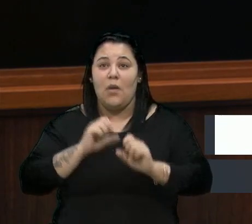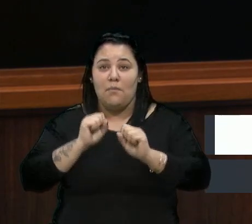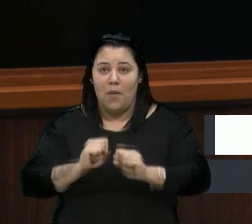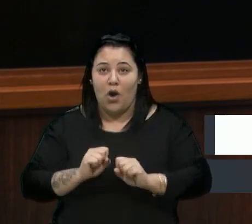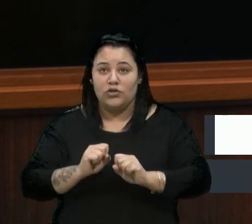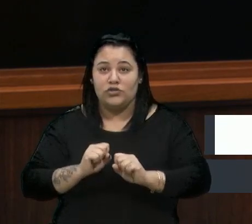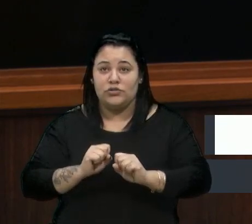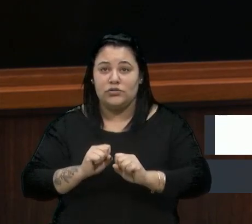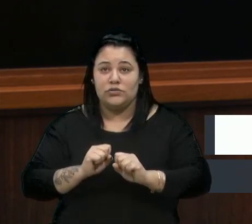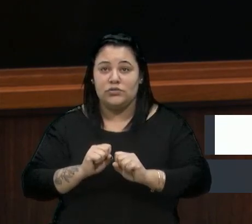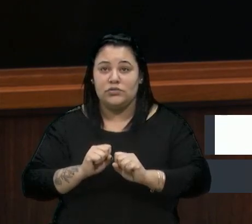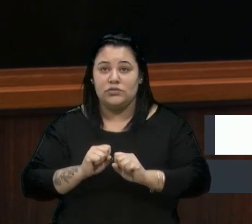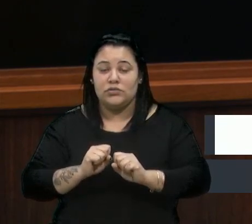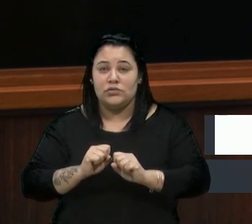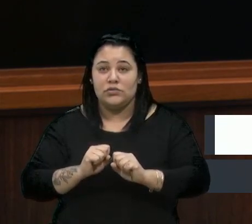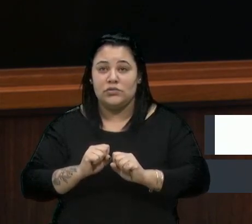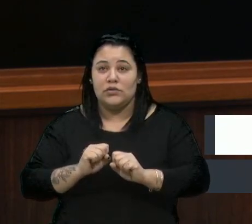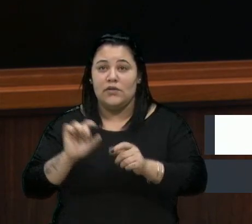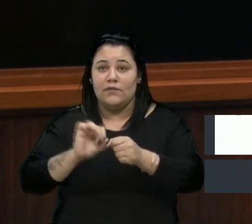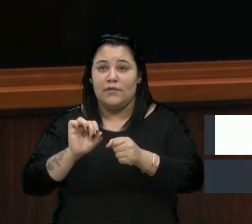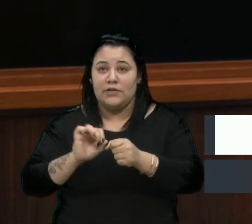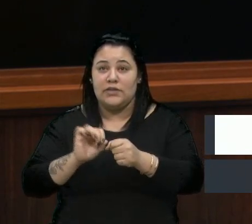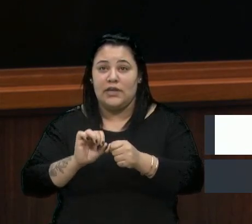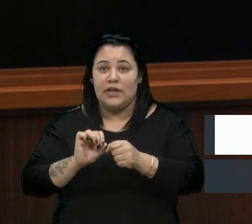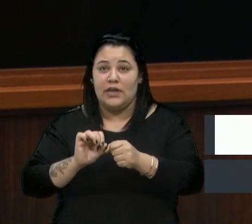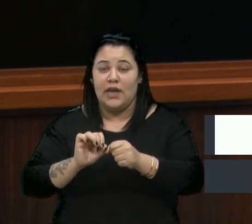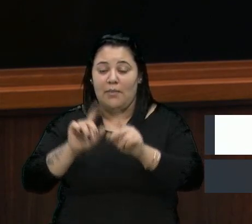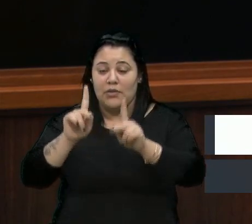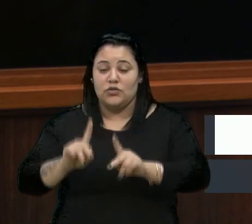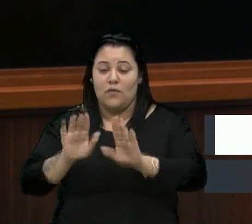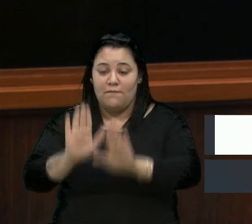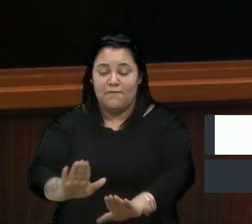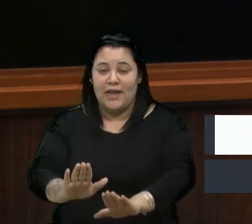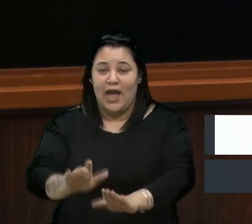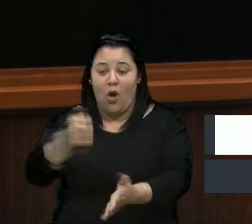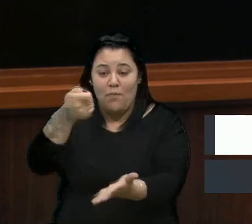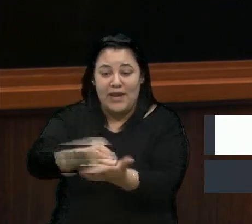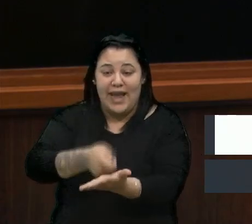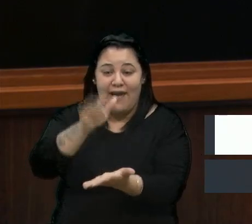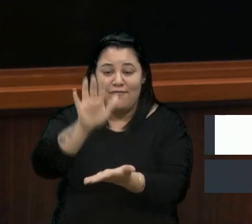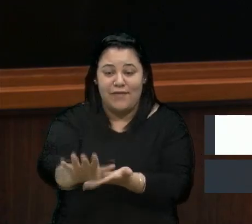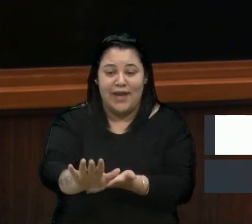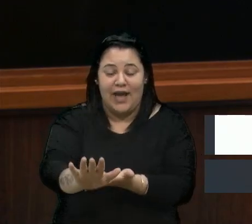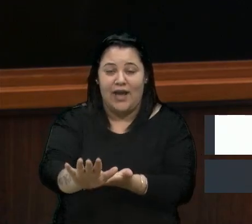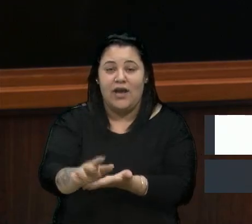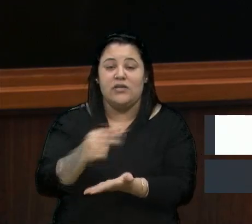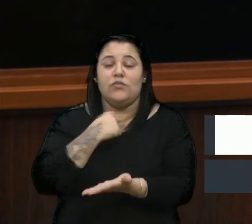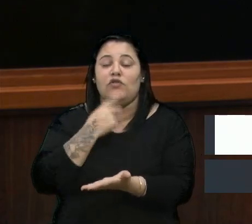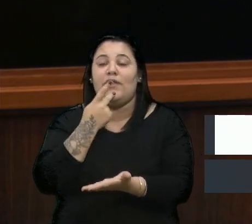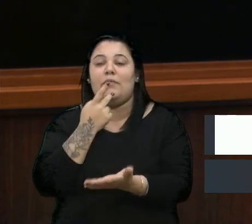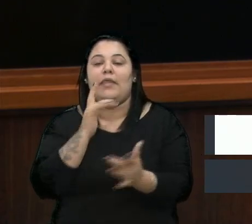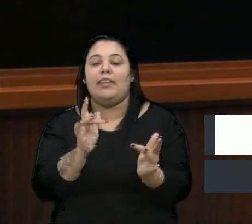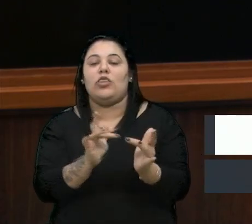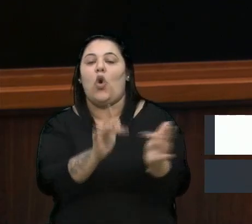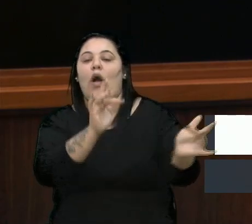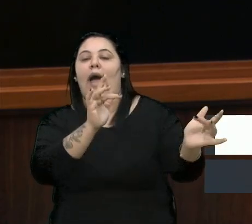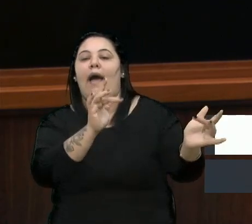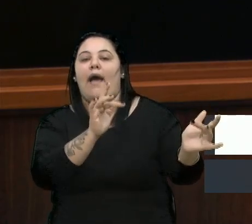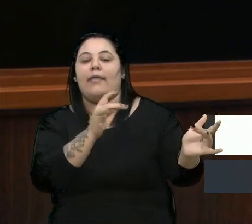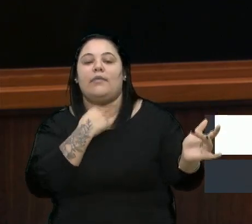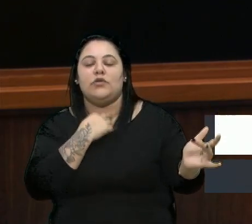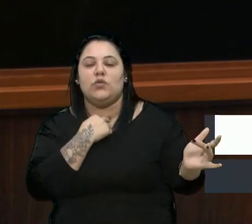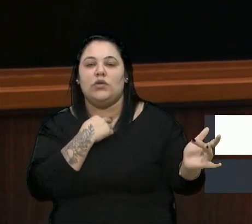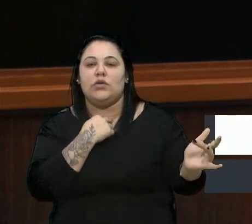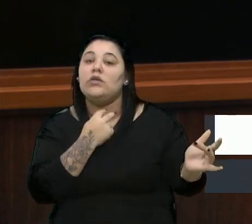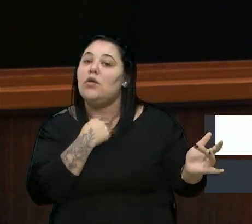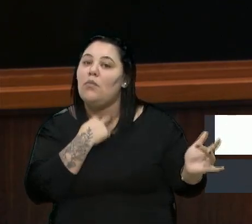situação da pessoa, ela não pode responder. Então, não vamos dizer que não pode tocar naquela pessoa. Não, não pode